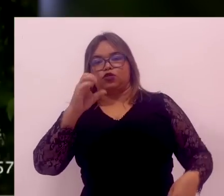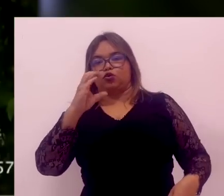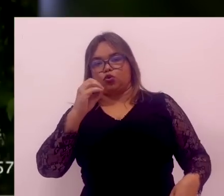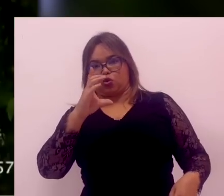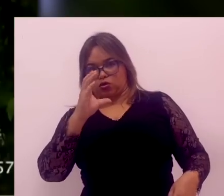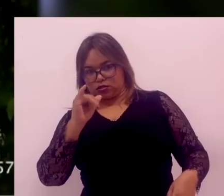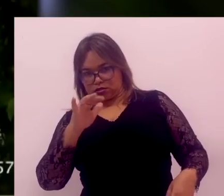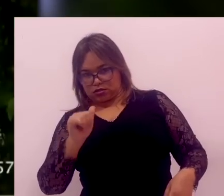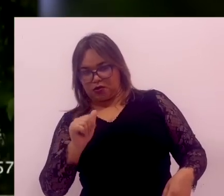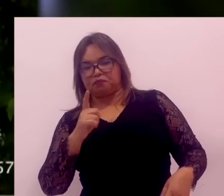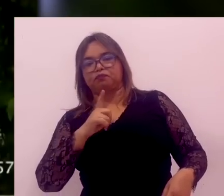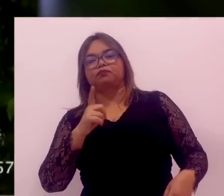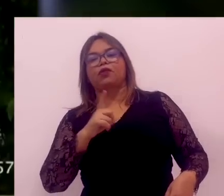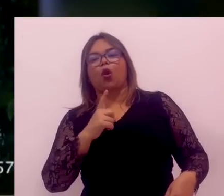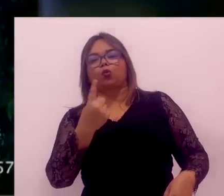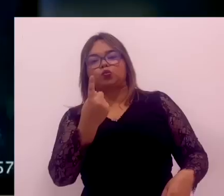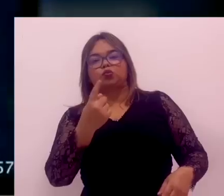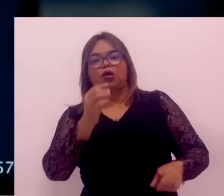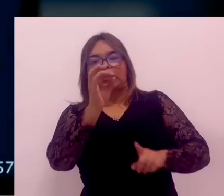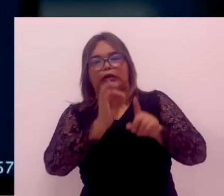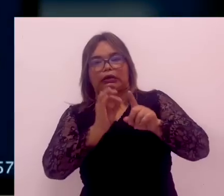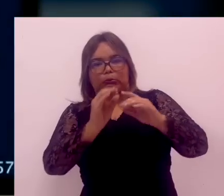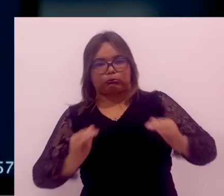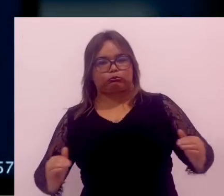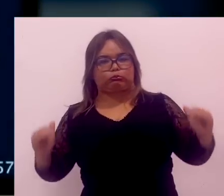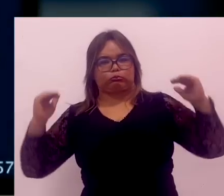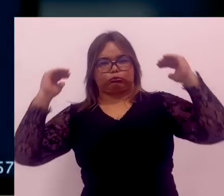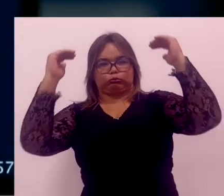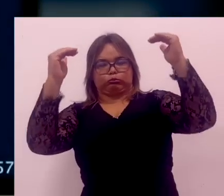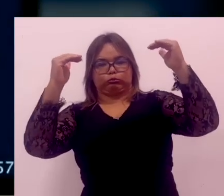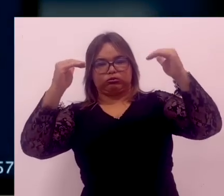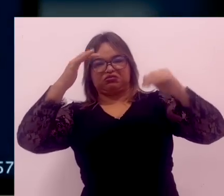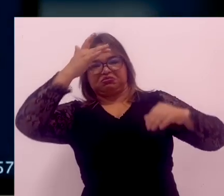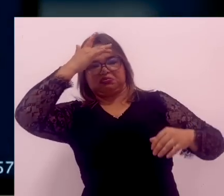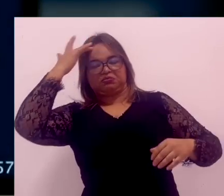honorário para os mais elevados maçons. E então, se você